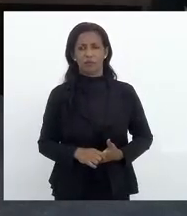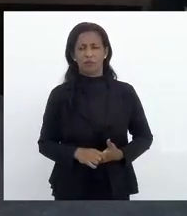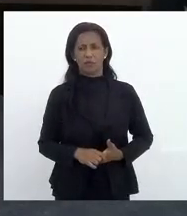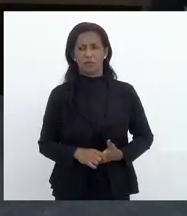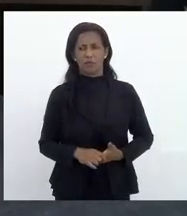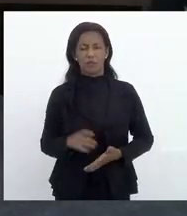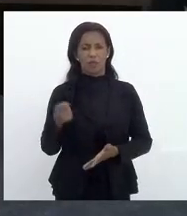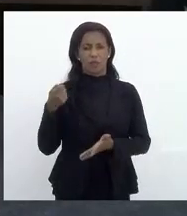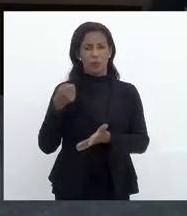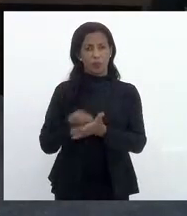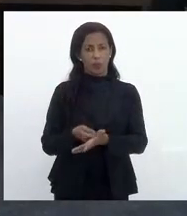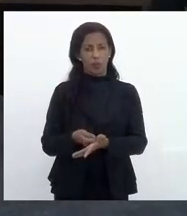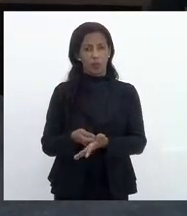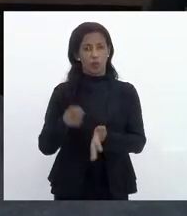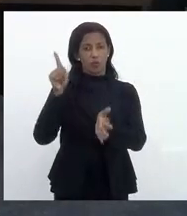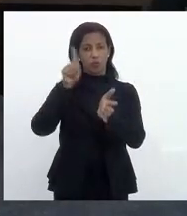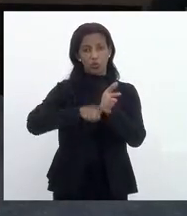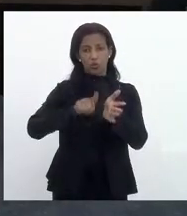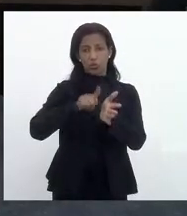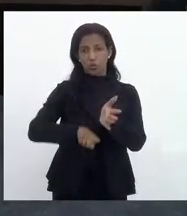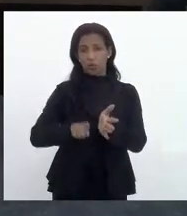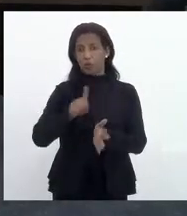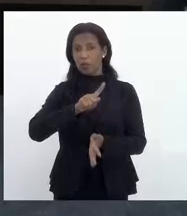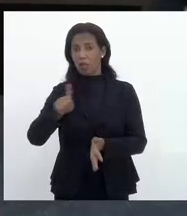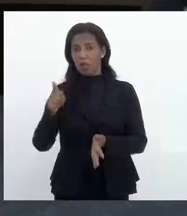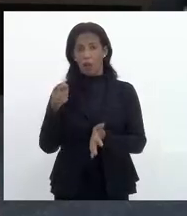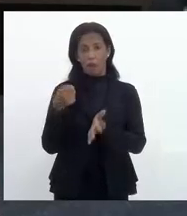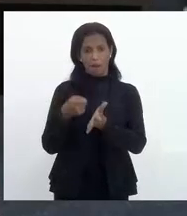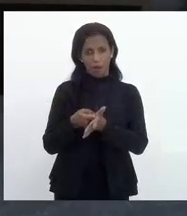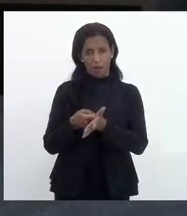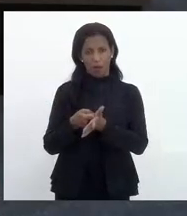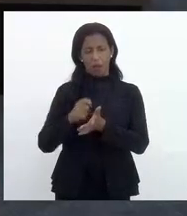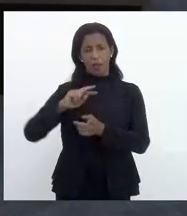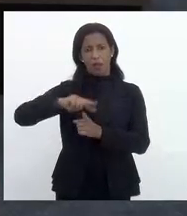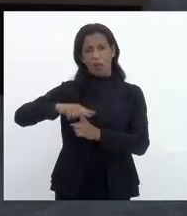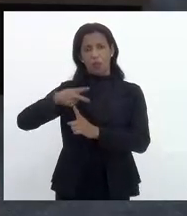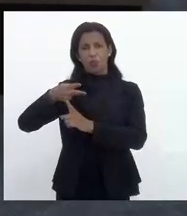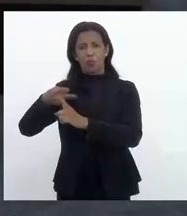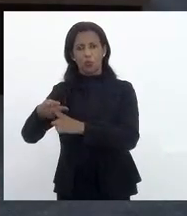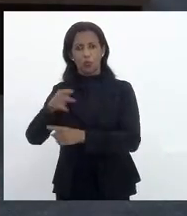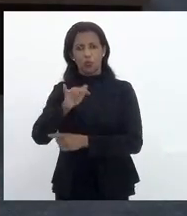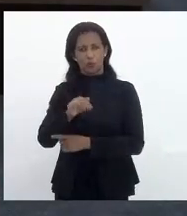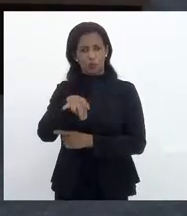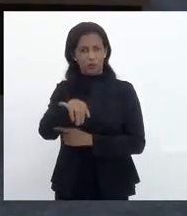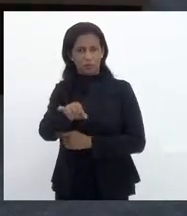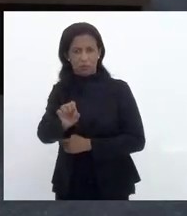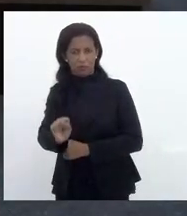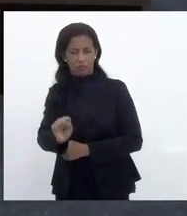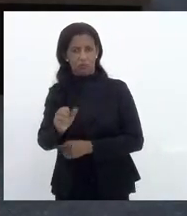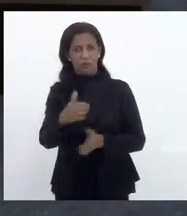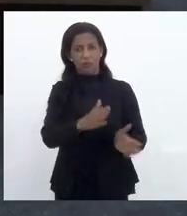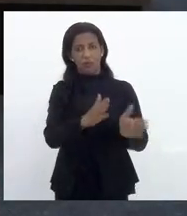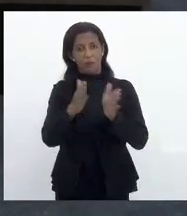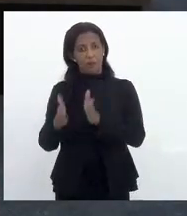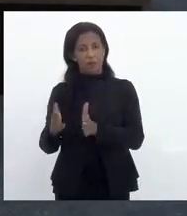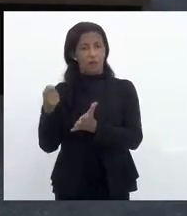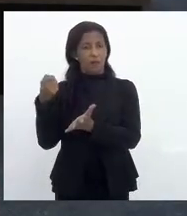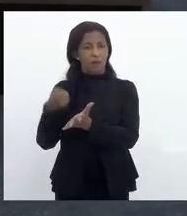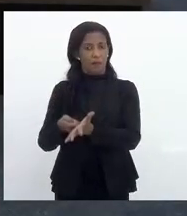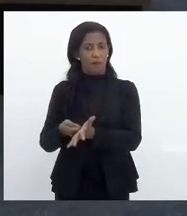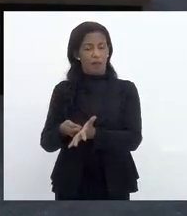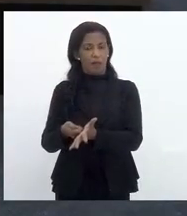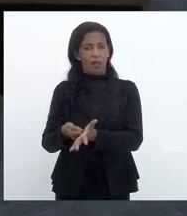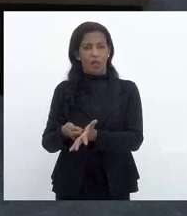impulso lá estou descontando que não pagavam que era sobre o duplo teto do INSS e passar a pagar